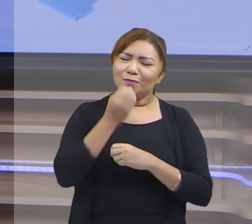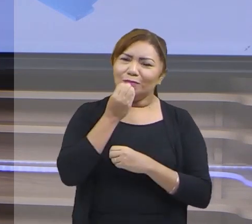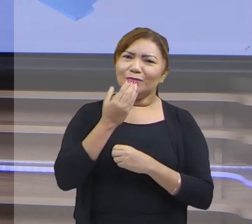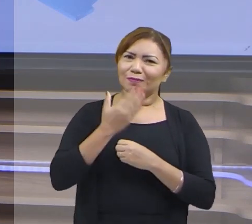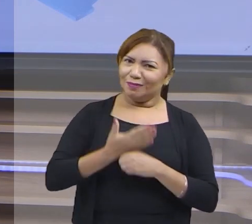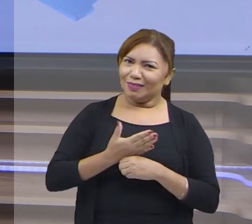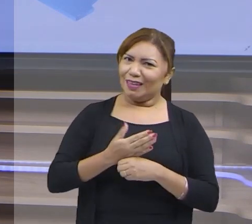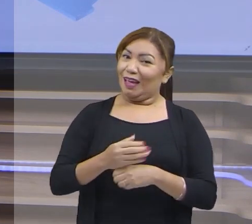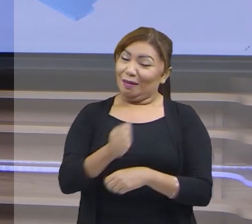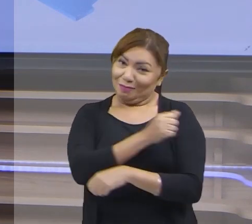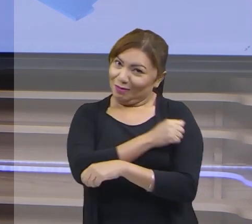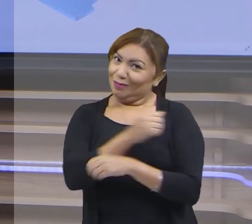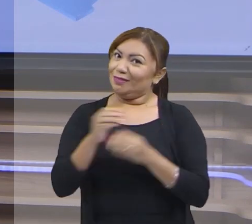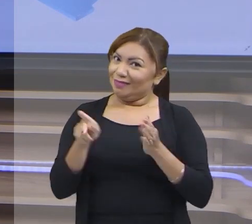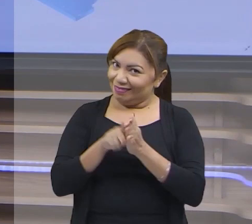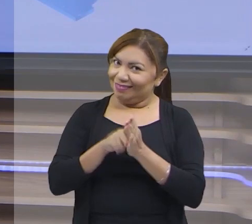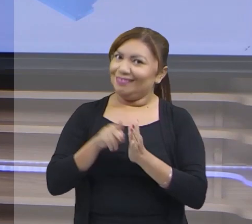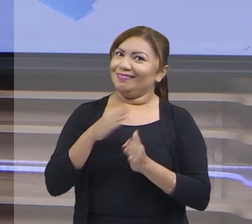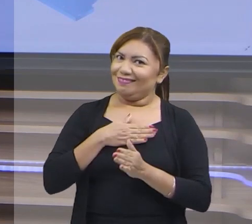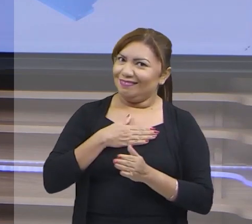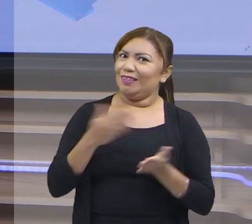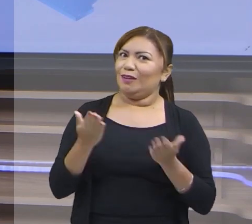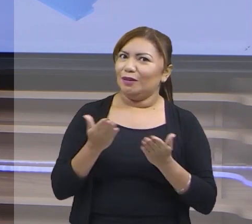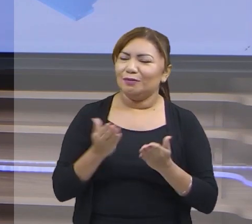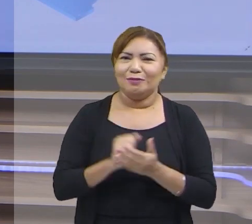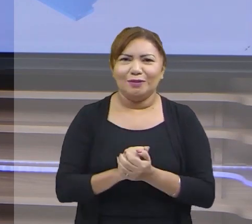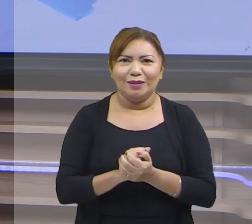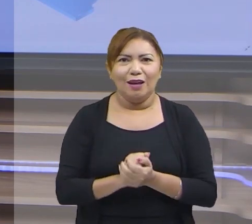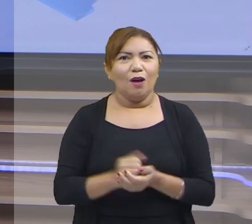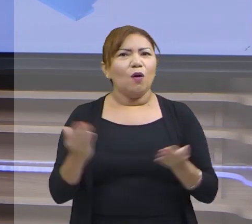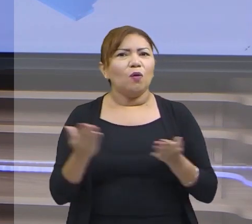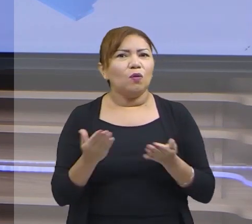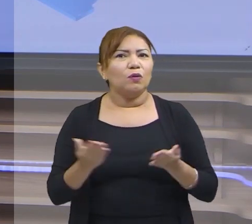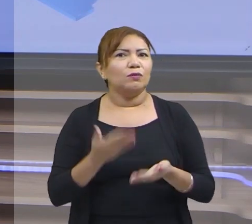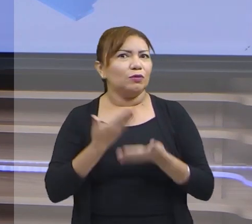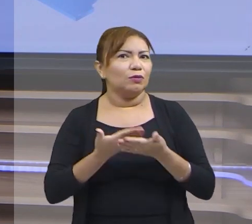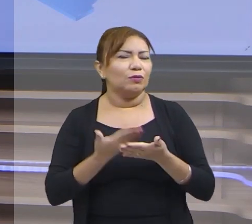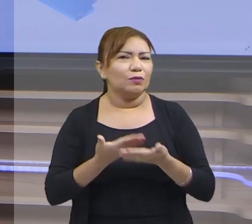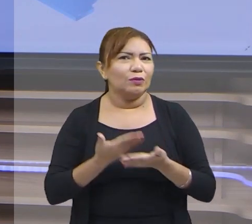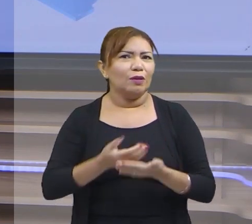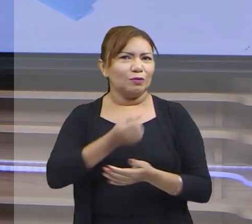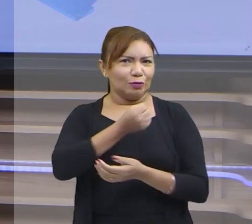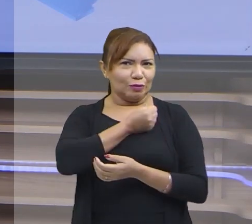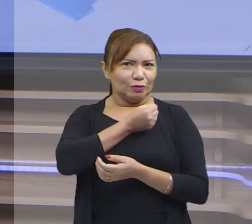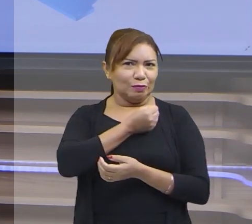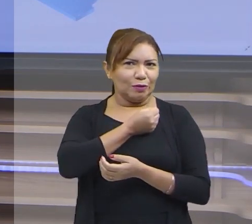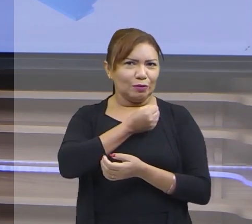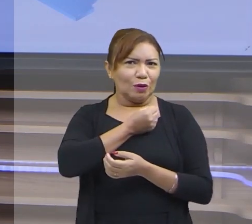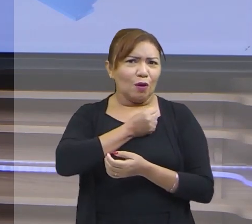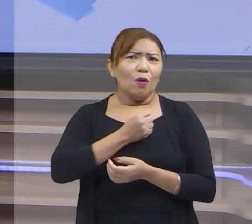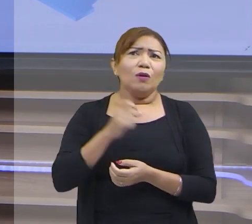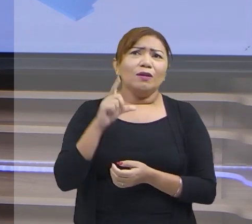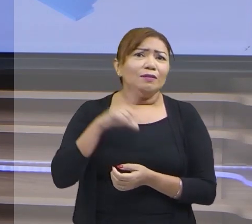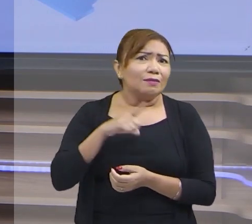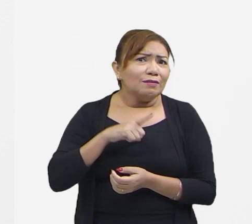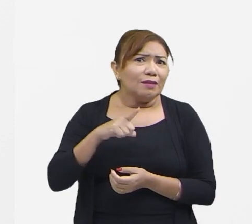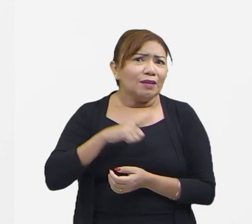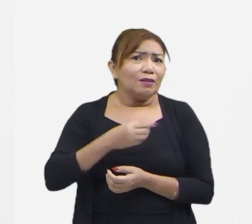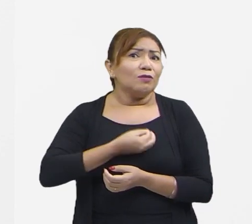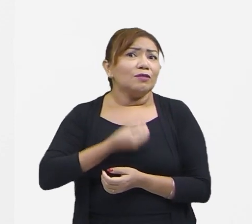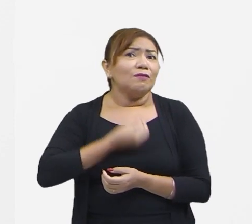pouquinho meus alunos. Hoje nós iremos estudar sobre os números e a presença deles no nosso dia a dia.